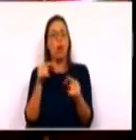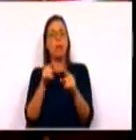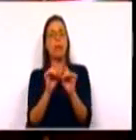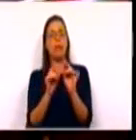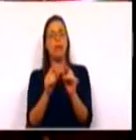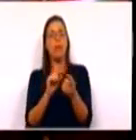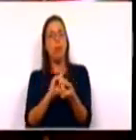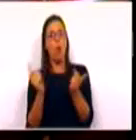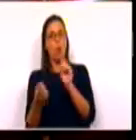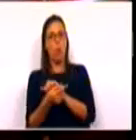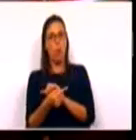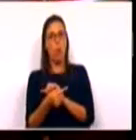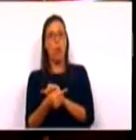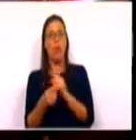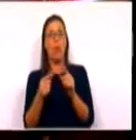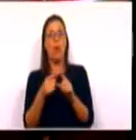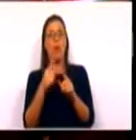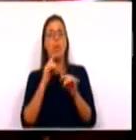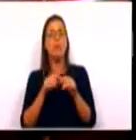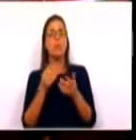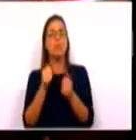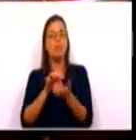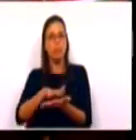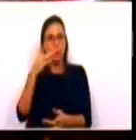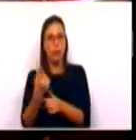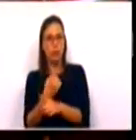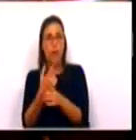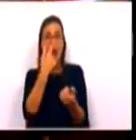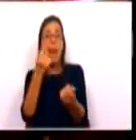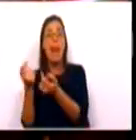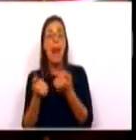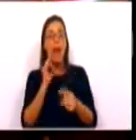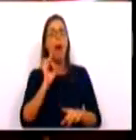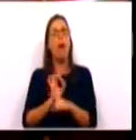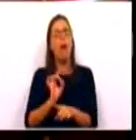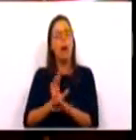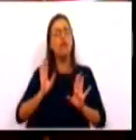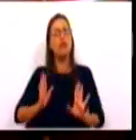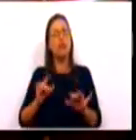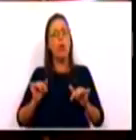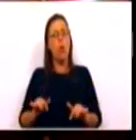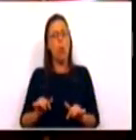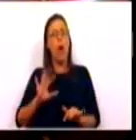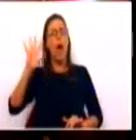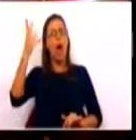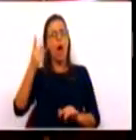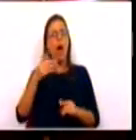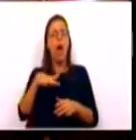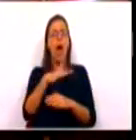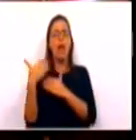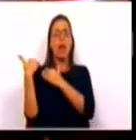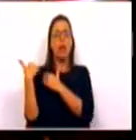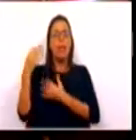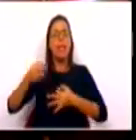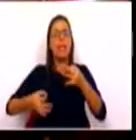de impressão, envelopagem e expedição, à semelhança, aliás, daquilo que já hoje sucede na jurisdição